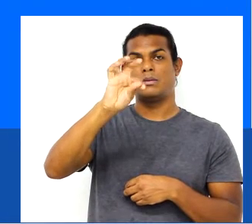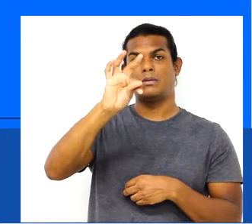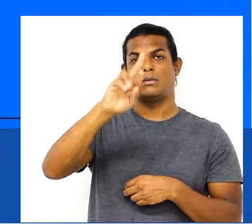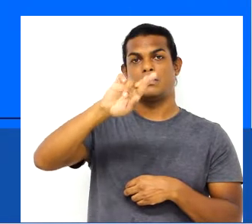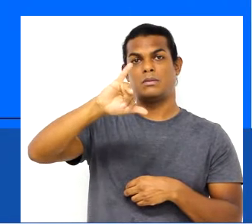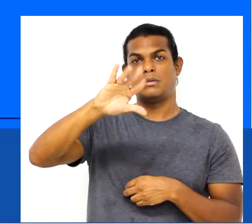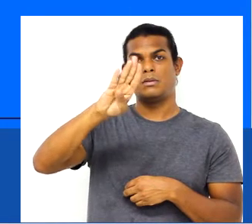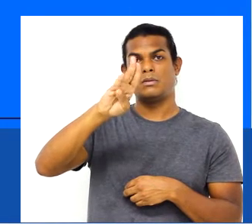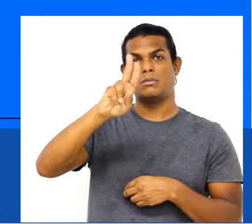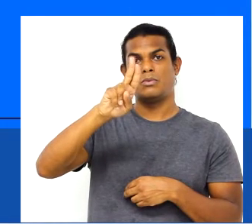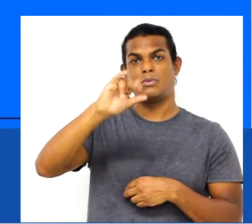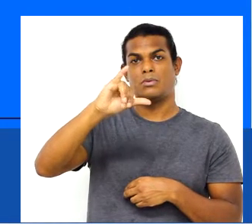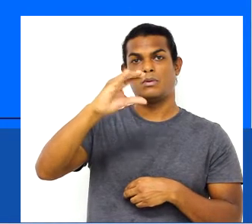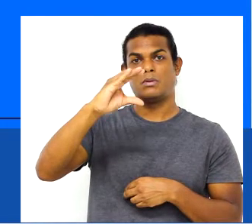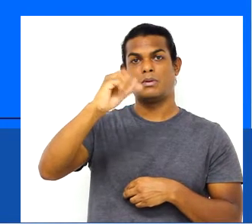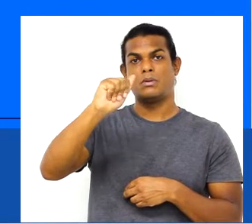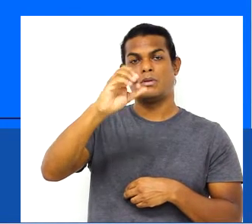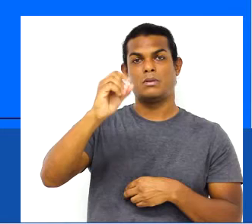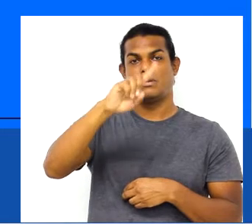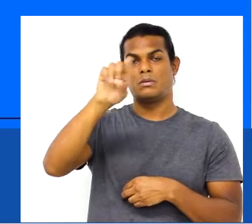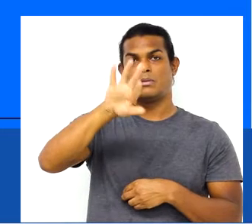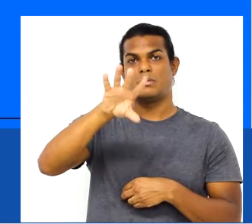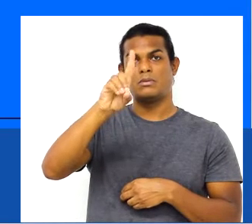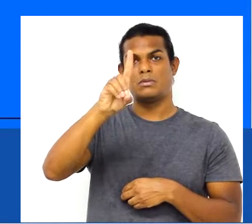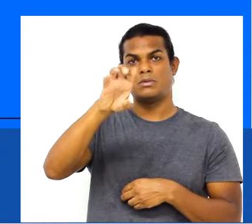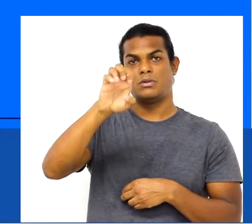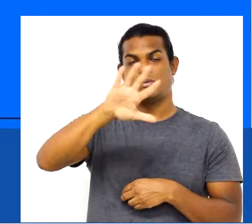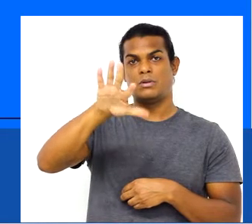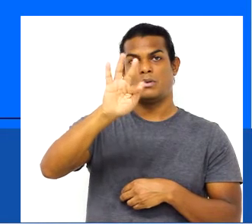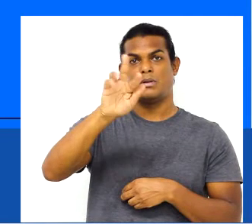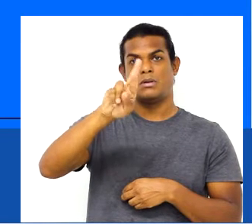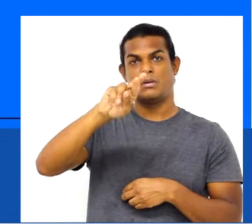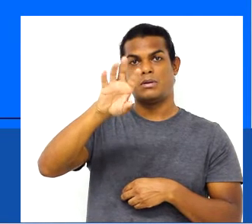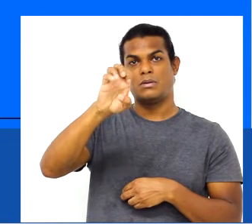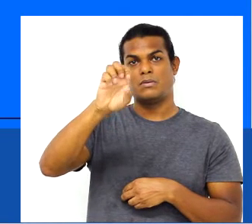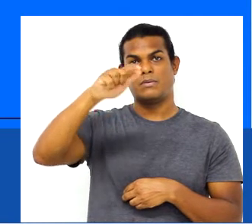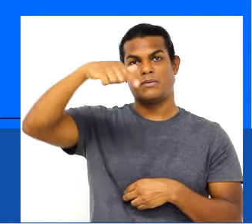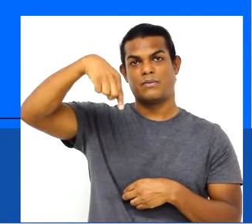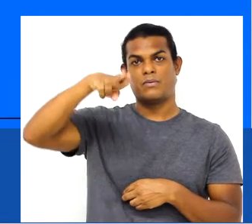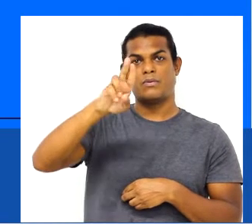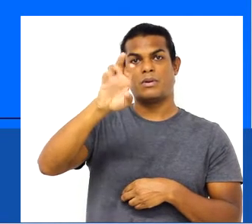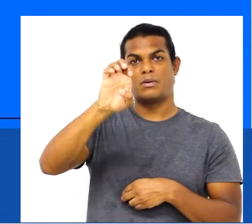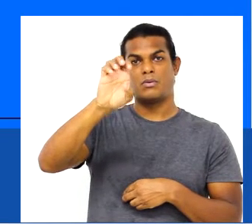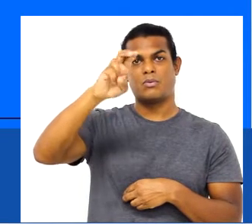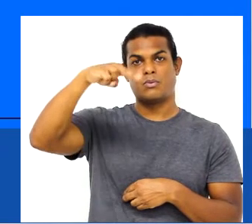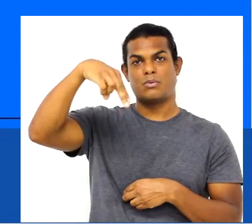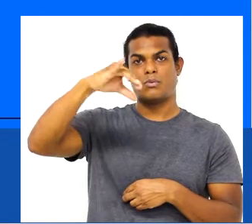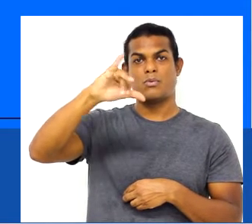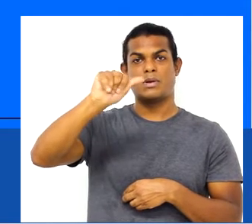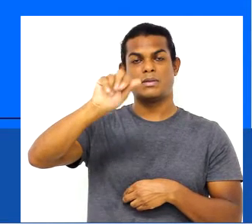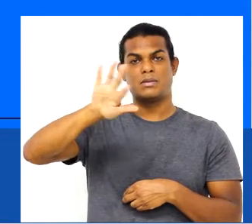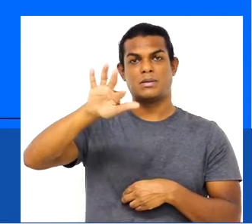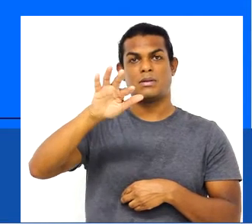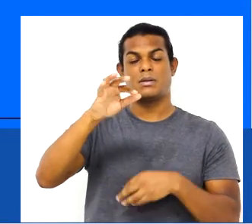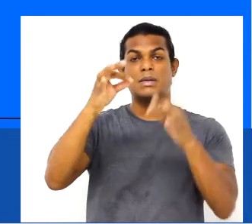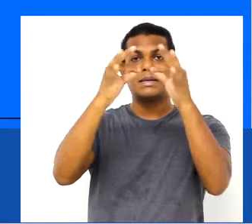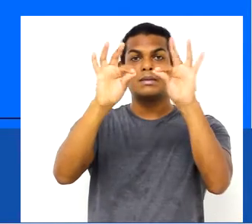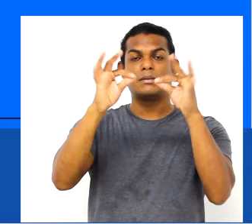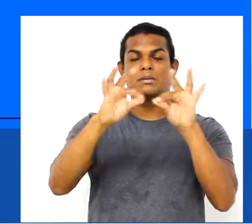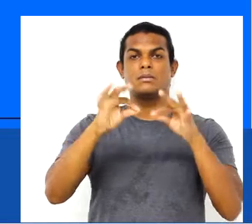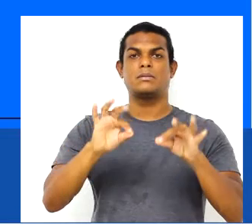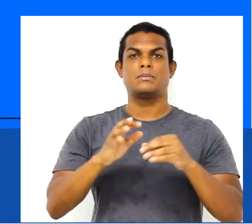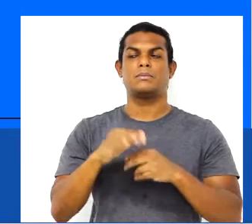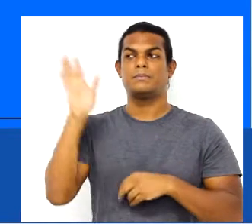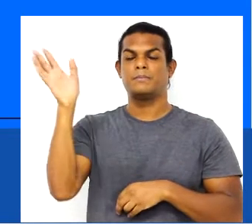A tabela de distribuição de frequência simples ela é composta de apenas 2 colunas, onde na primeira